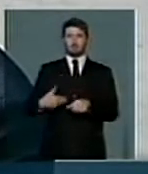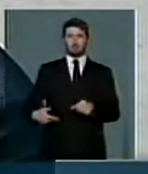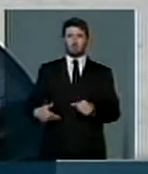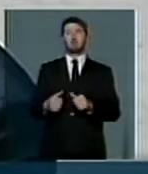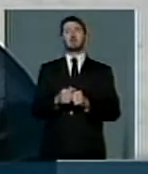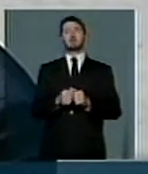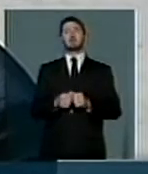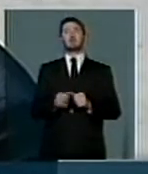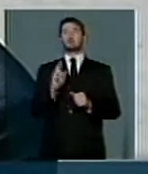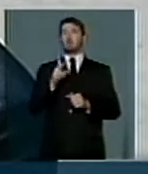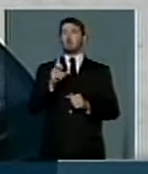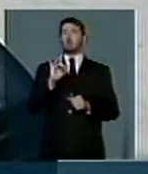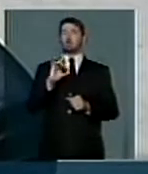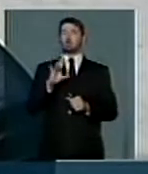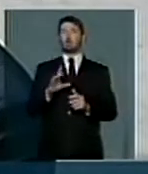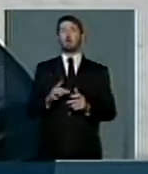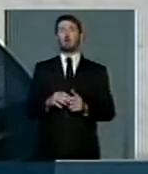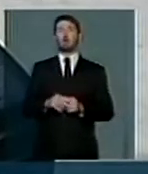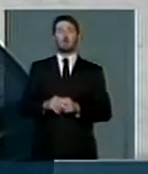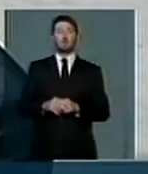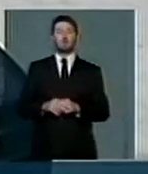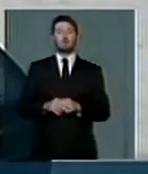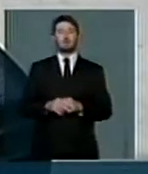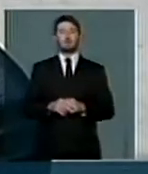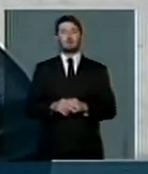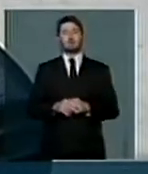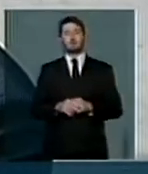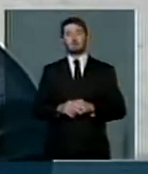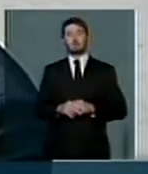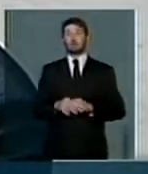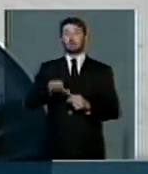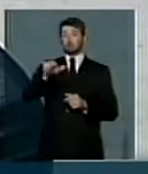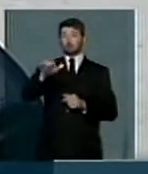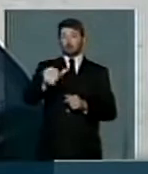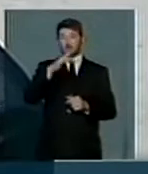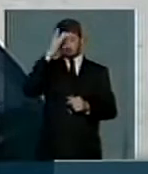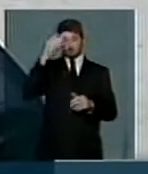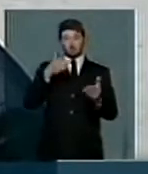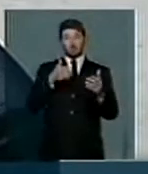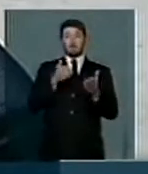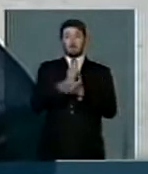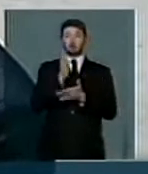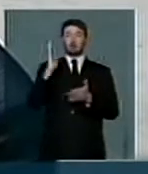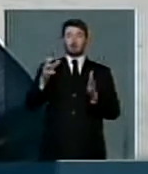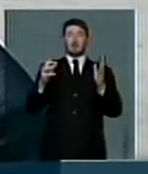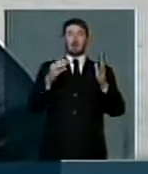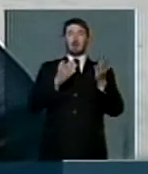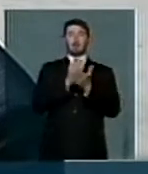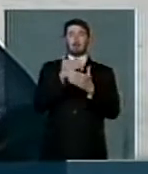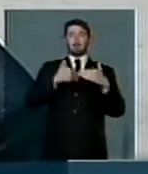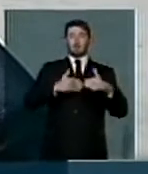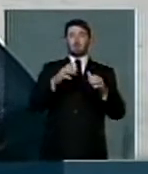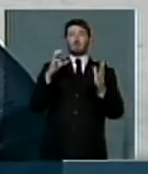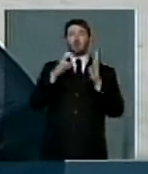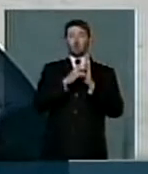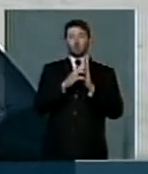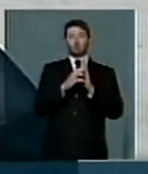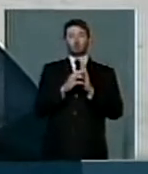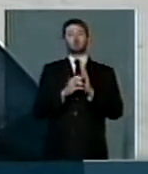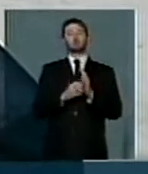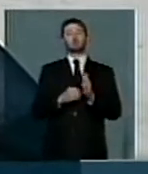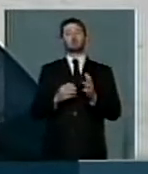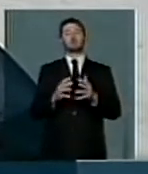só chamando estes aprovados que aguardam a convocação, mas como realizando um novo